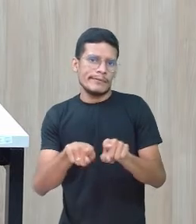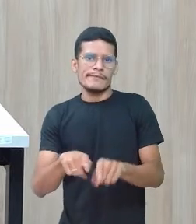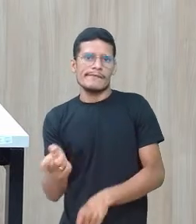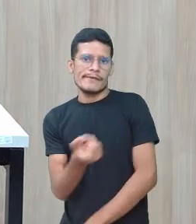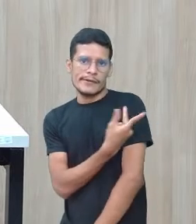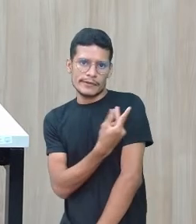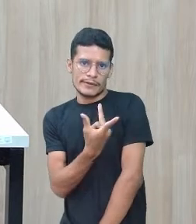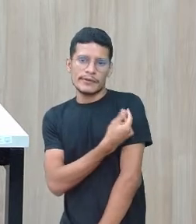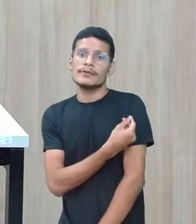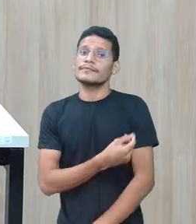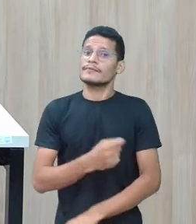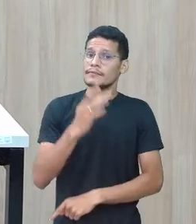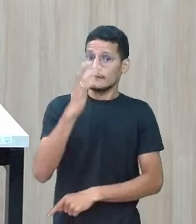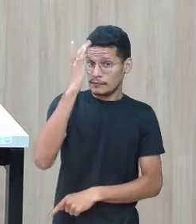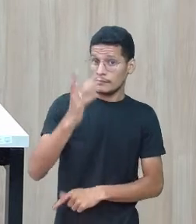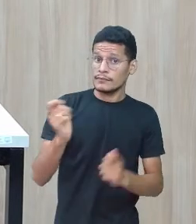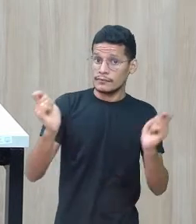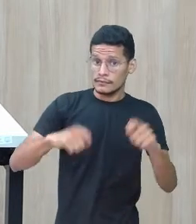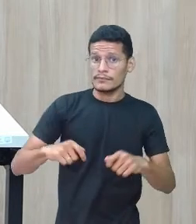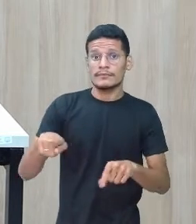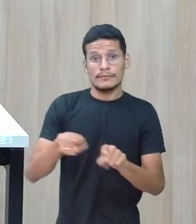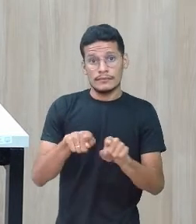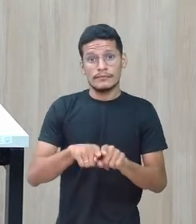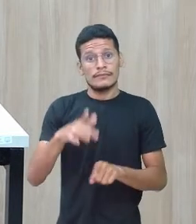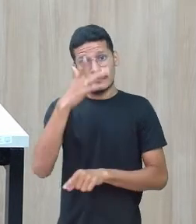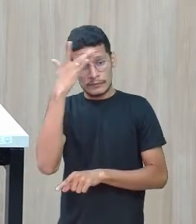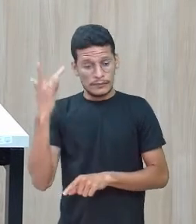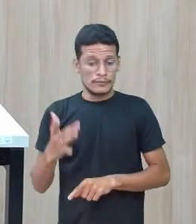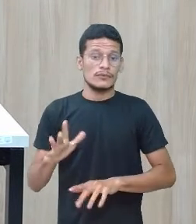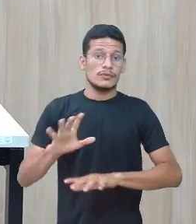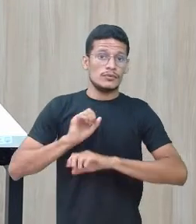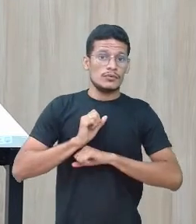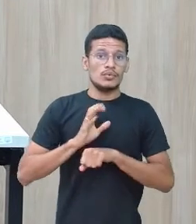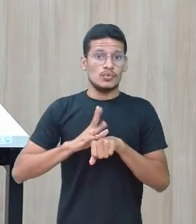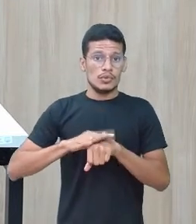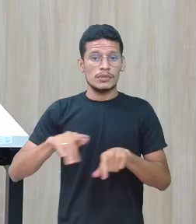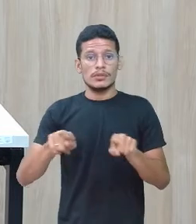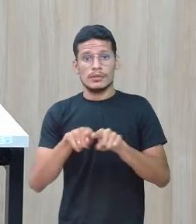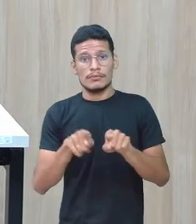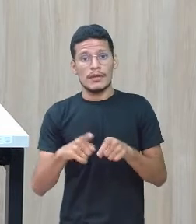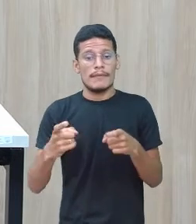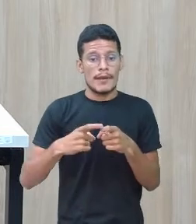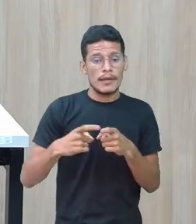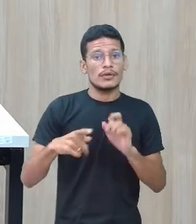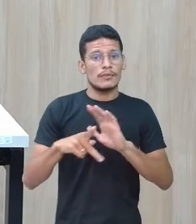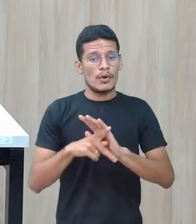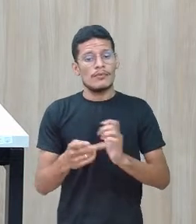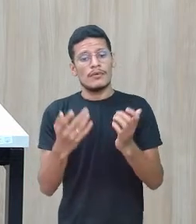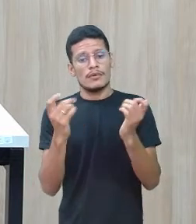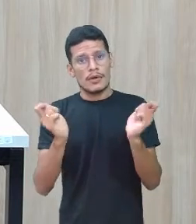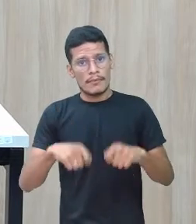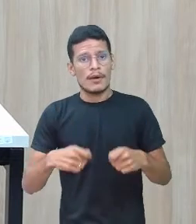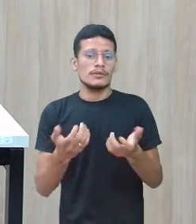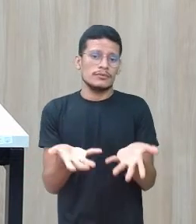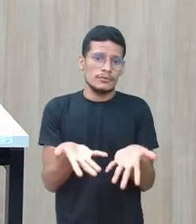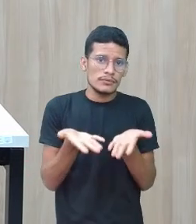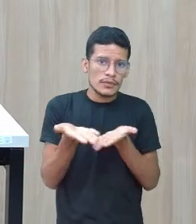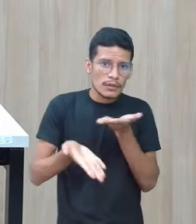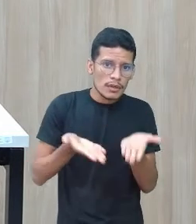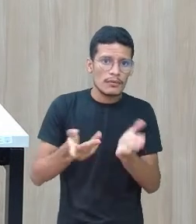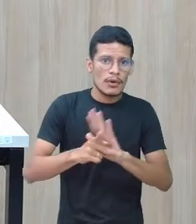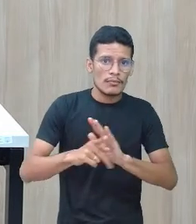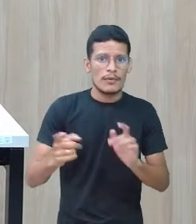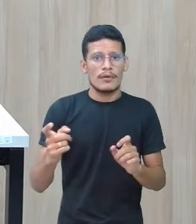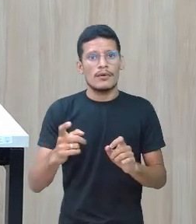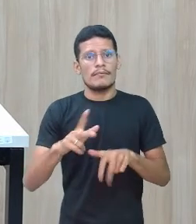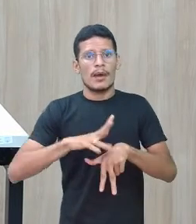Isso facilita muito a vida das pessoas que adoecem, dos médicos que podem tratar o paciente. Então, é muito importante